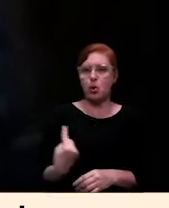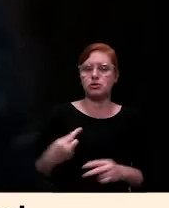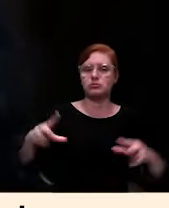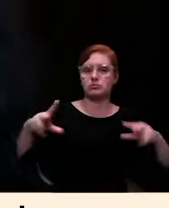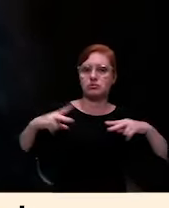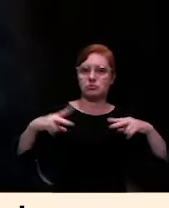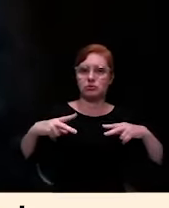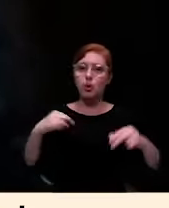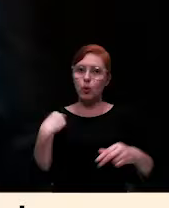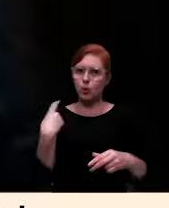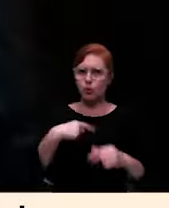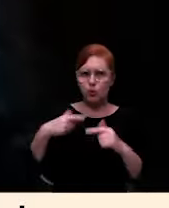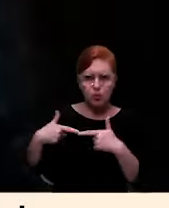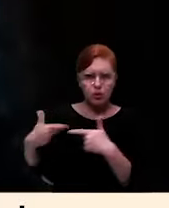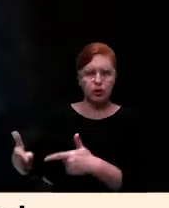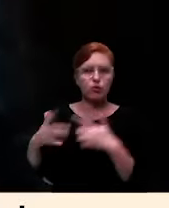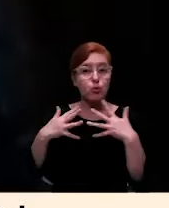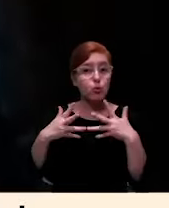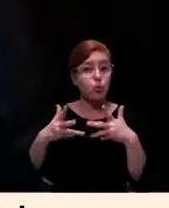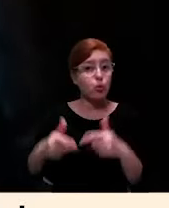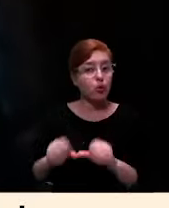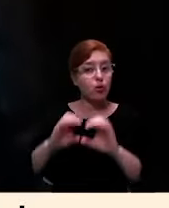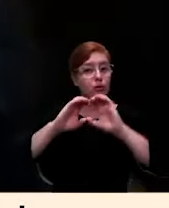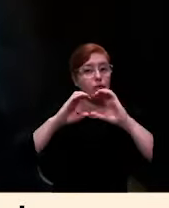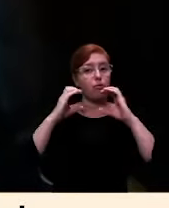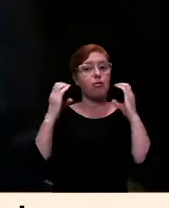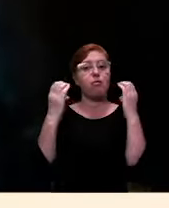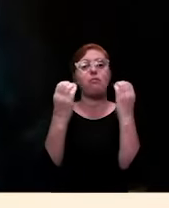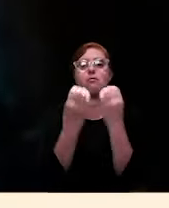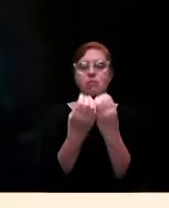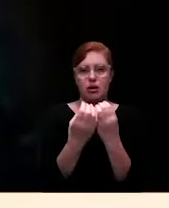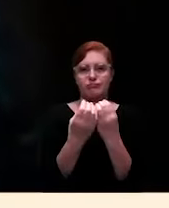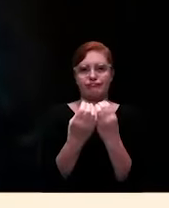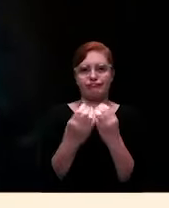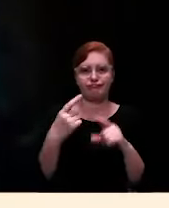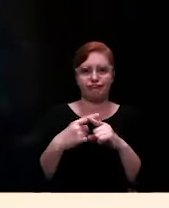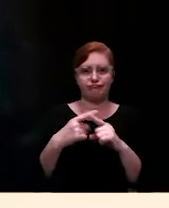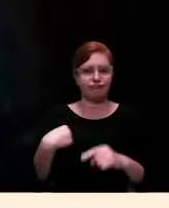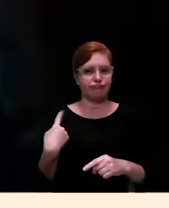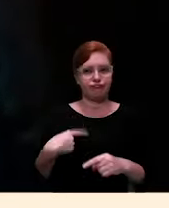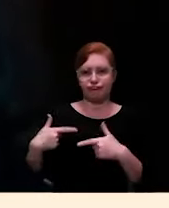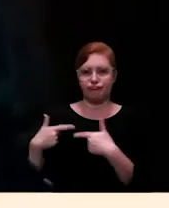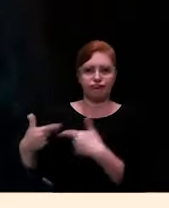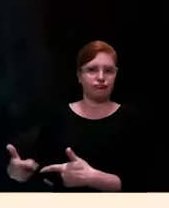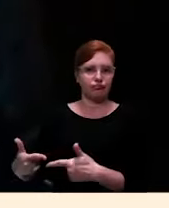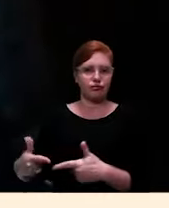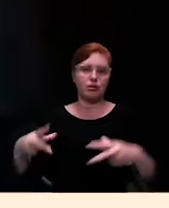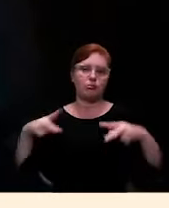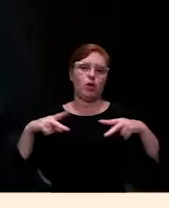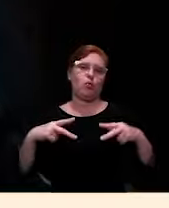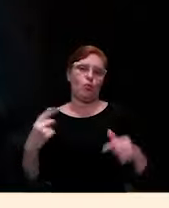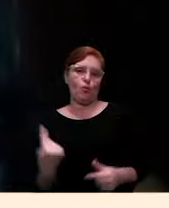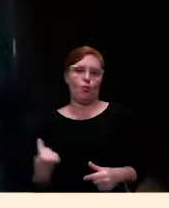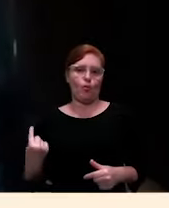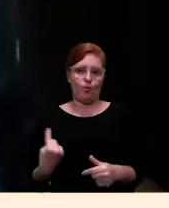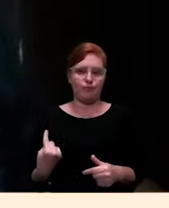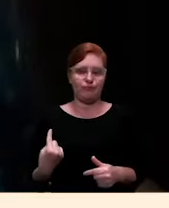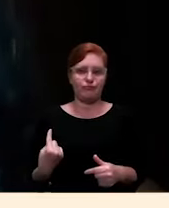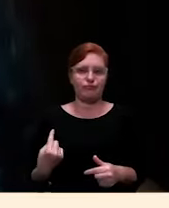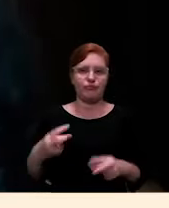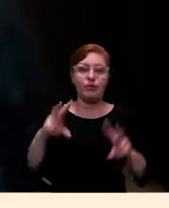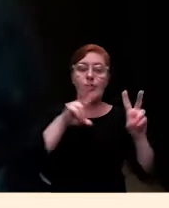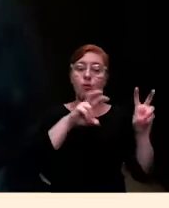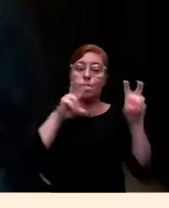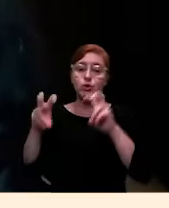Nós lutamos em prol de toda a comunidade, a gente não luta individualmente. E